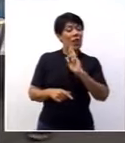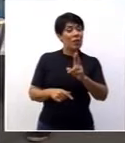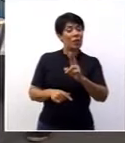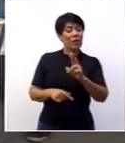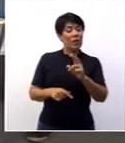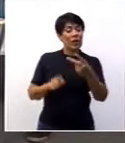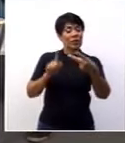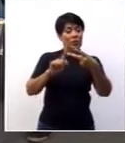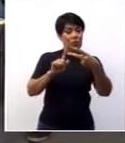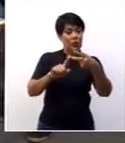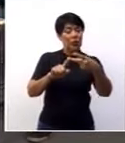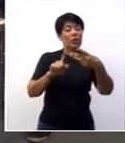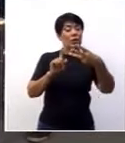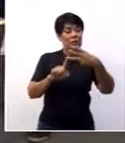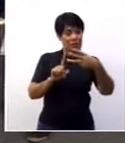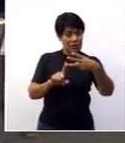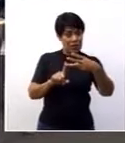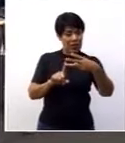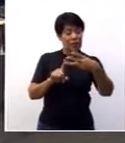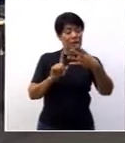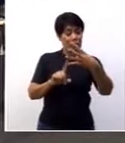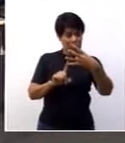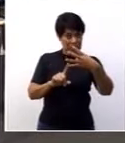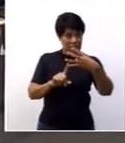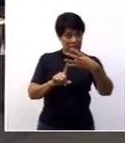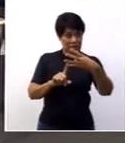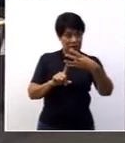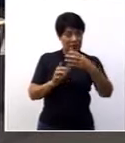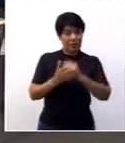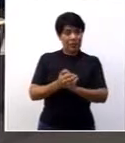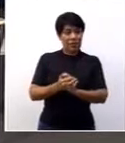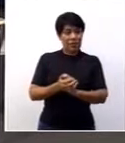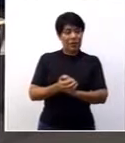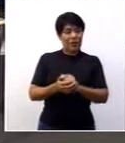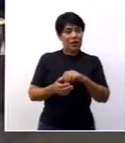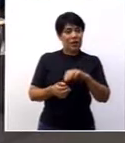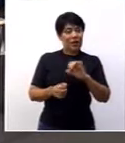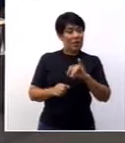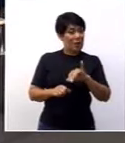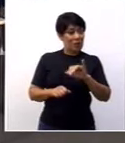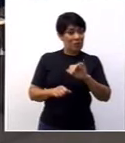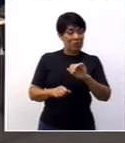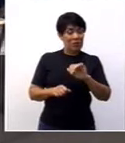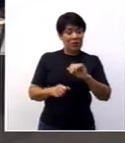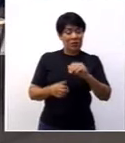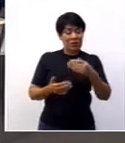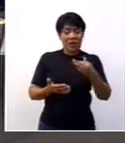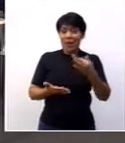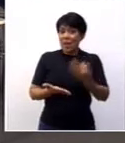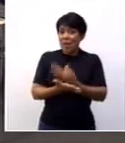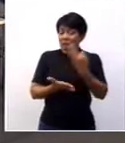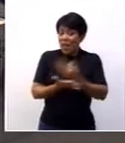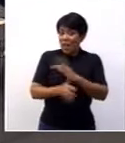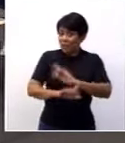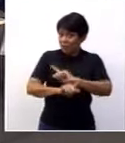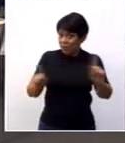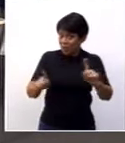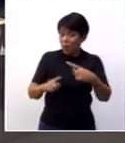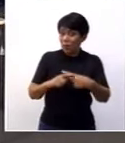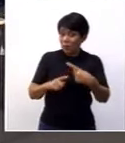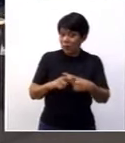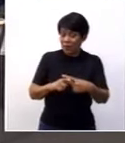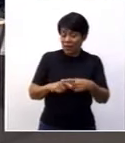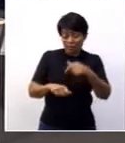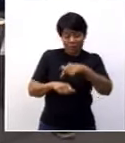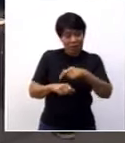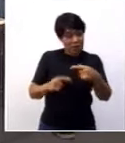2, item 3, item 4. Sem engolir sapos, tá certo? E porque não é o